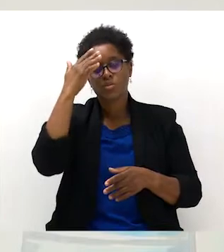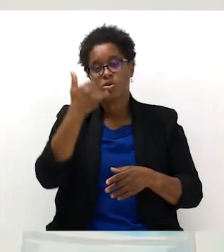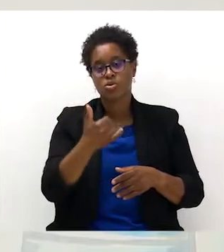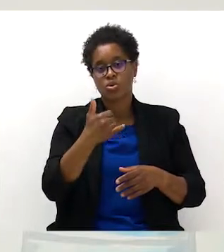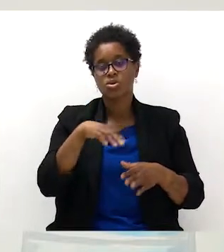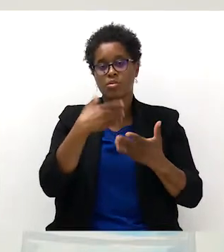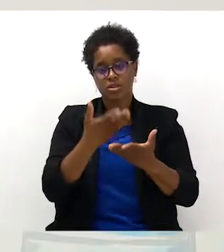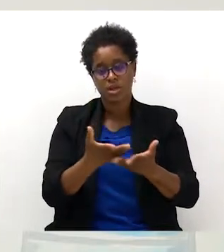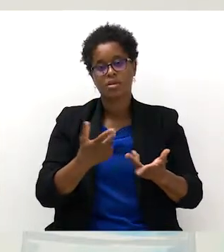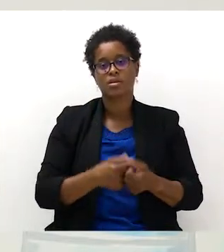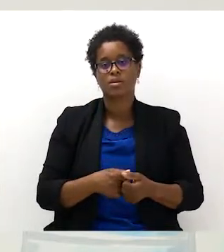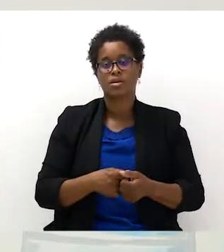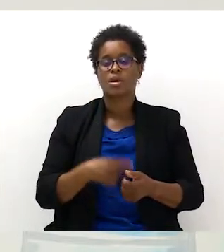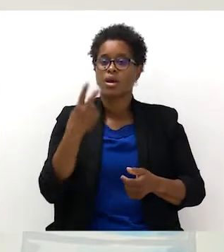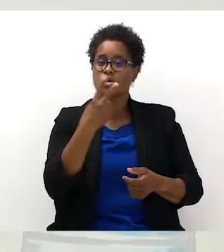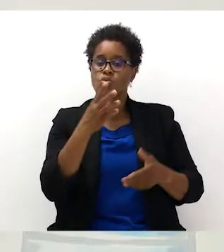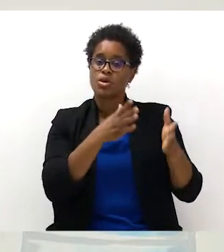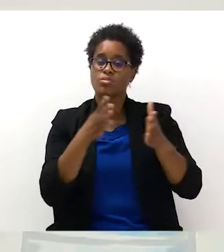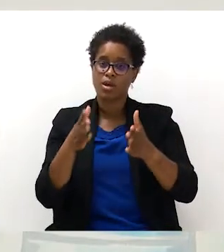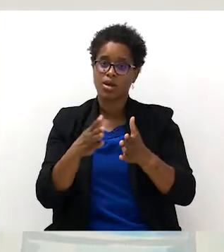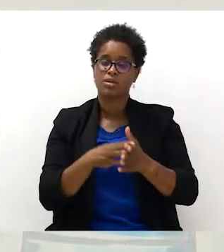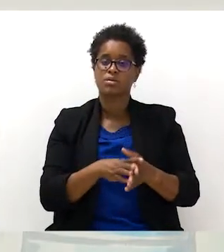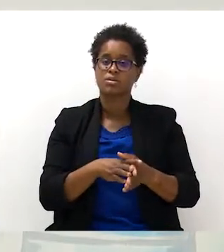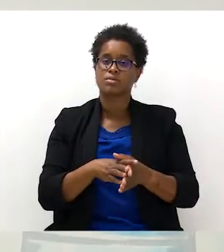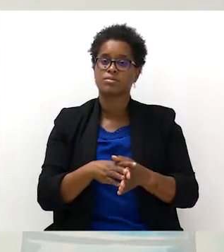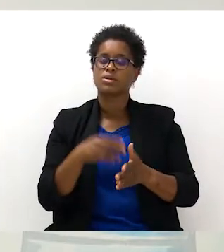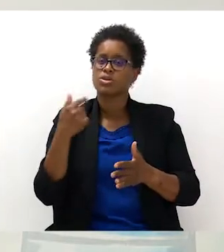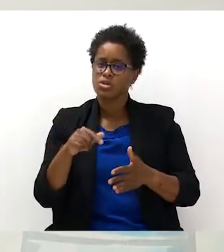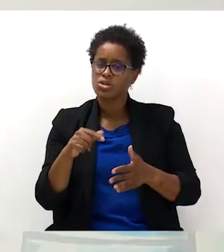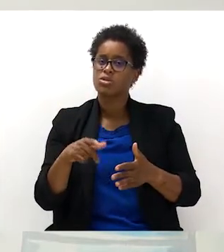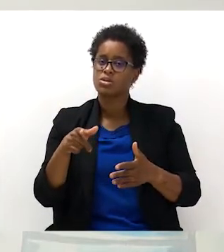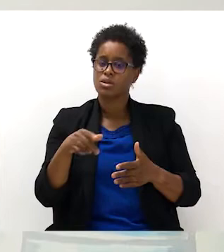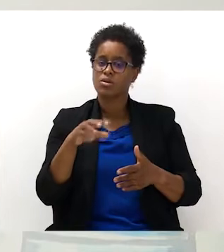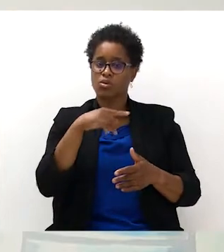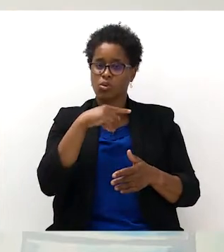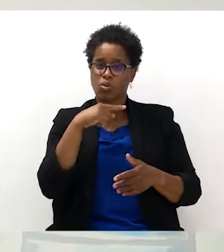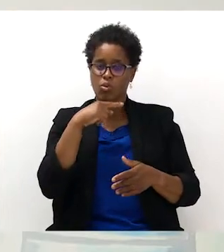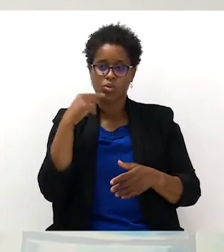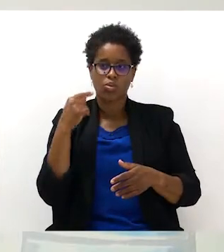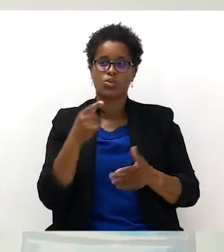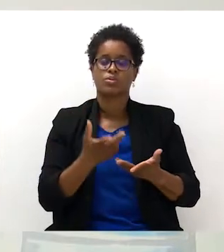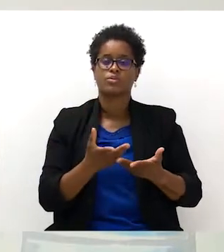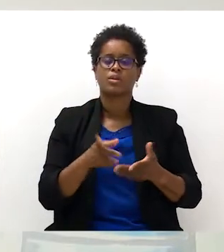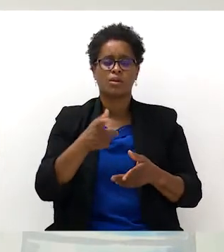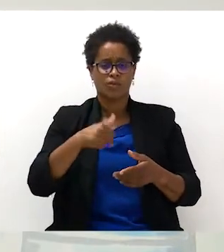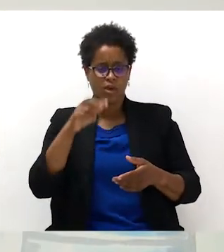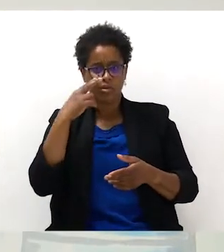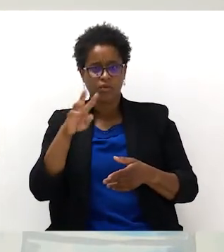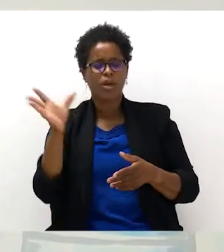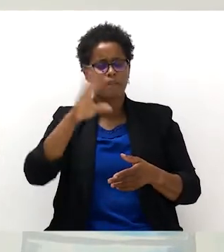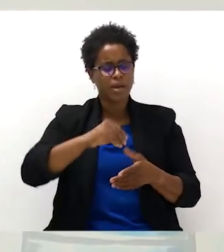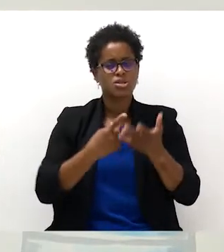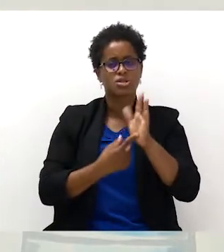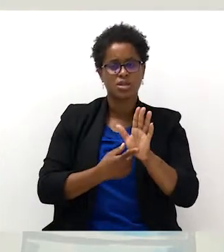2 representa as duas partes em que está dividida o bolo, certo? Vamos ver mais exemplos